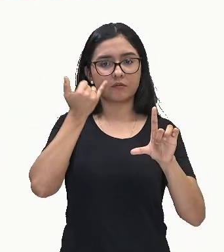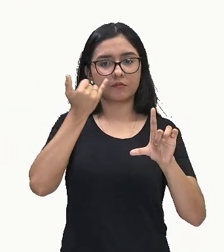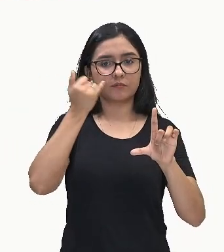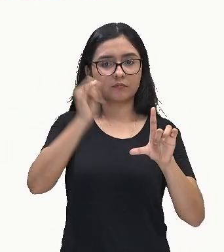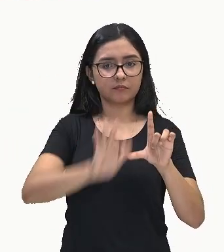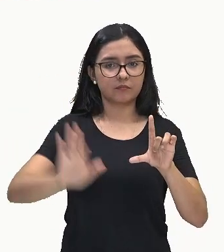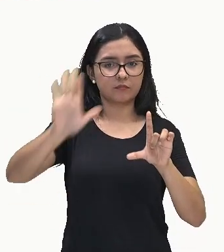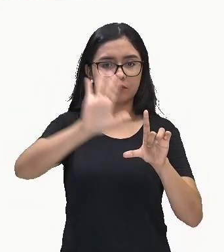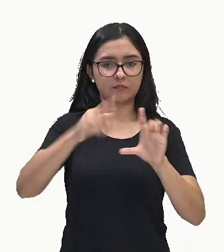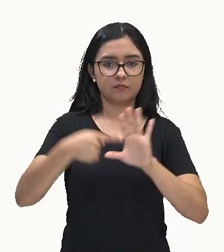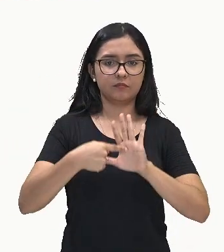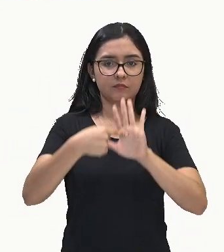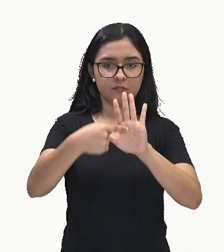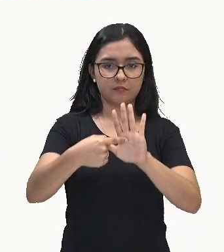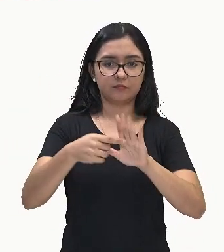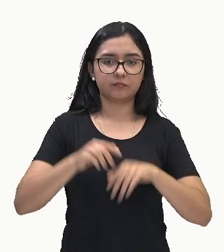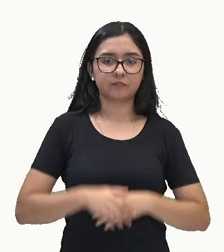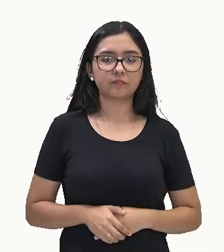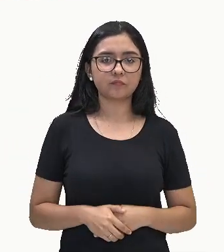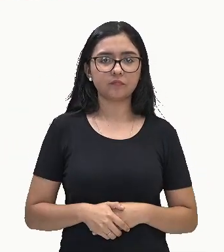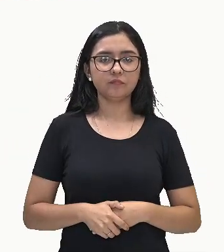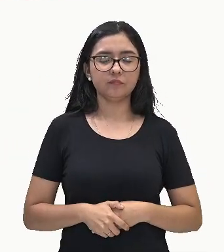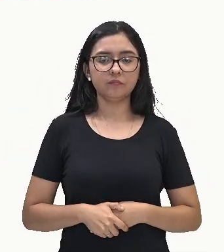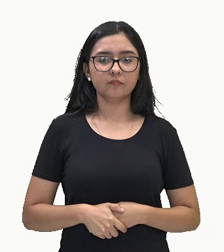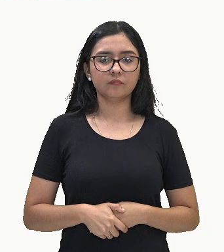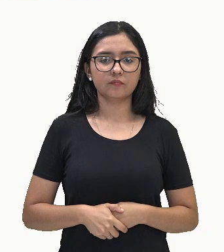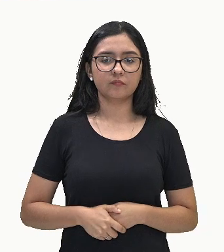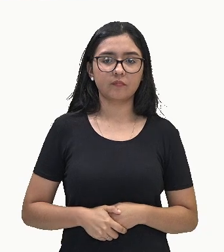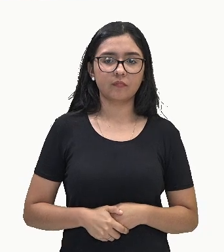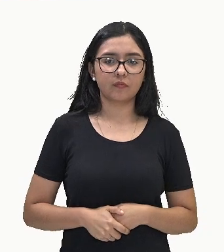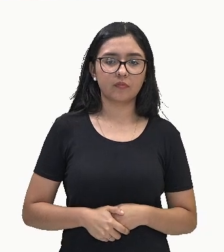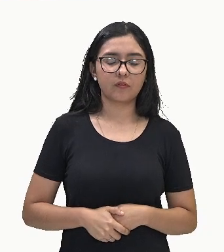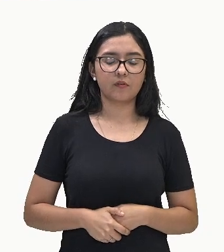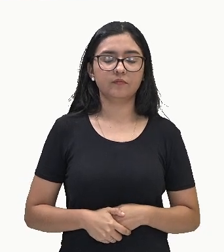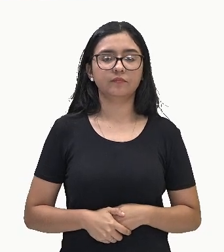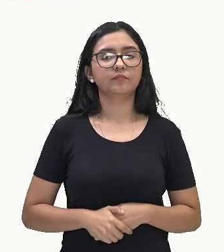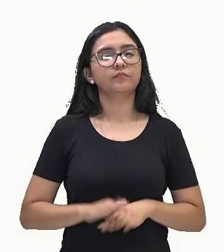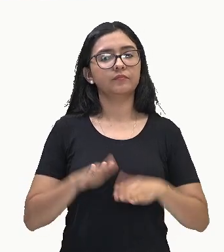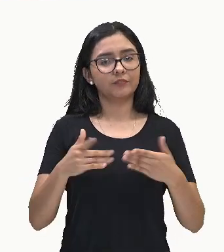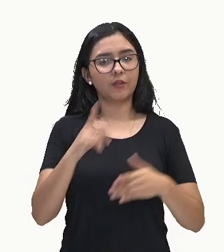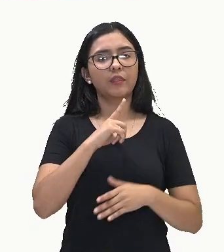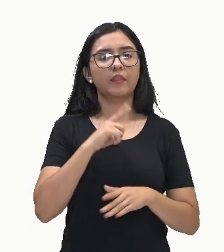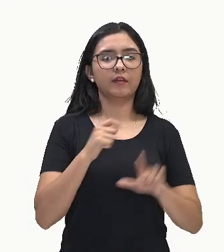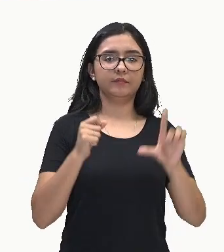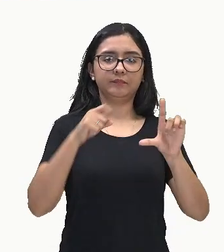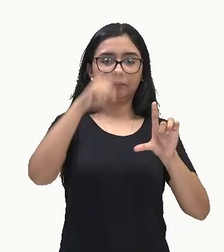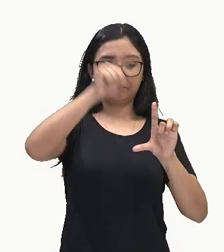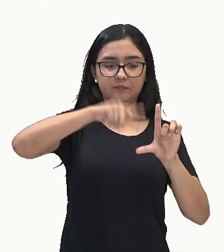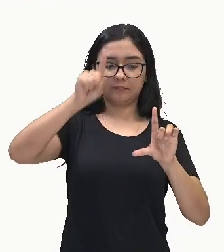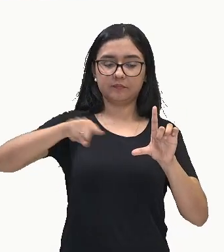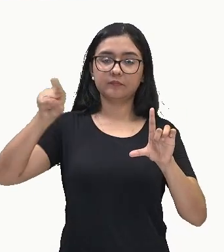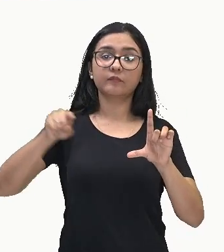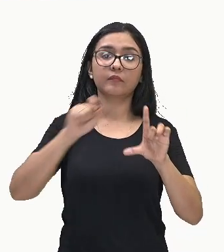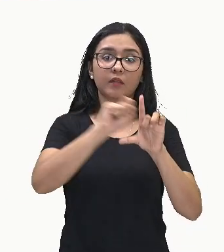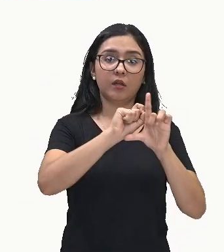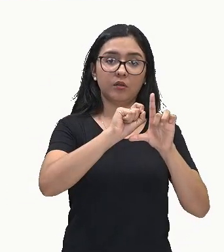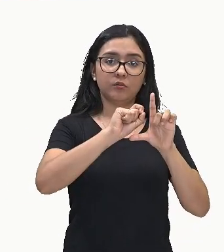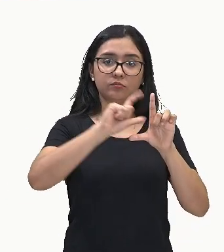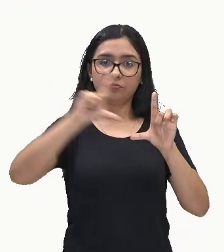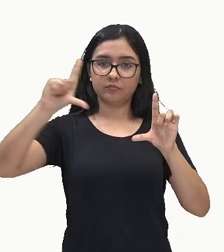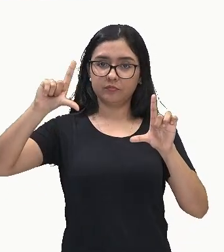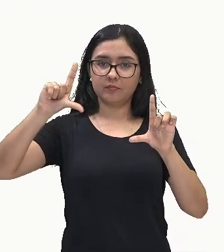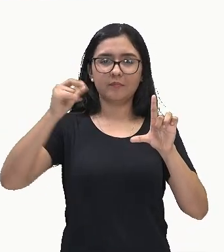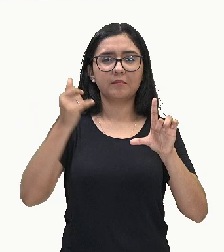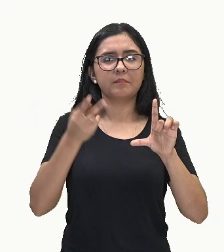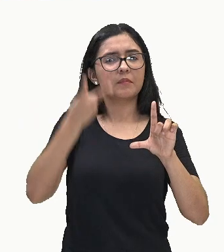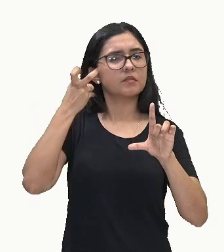imagem aqui certo ela está ordenada né de forma crescente pode observar que os